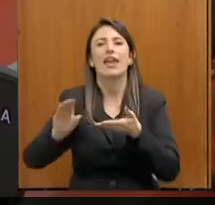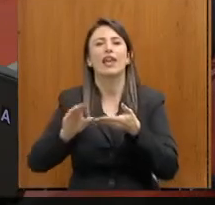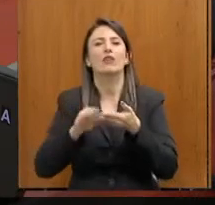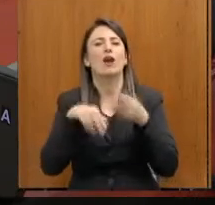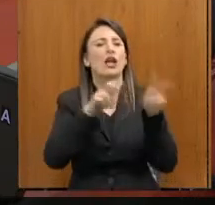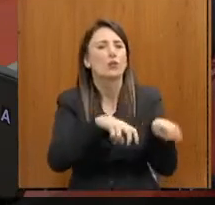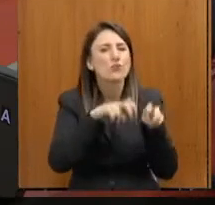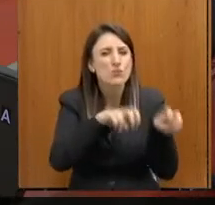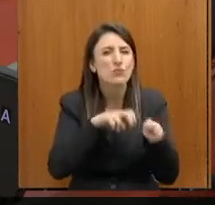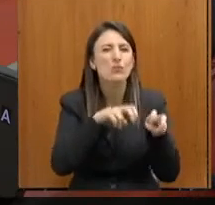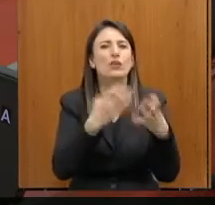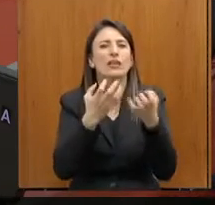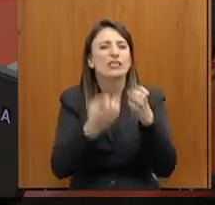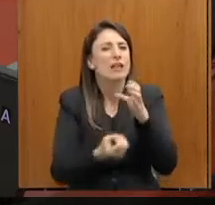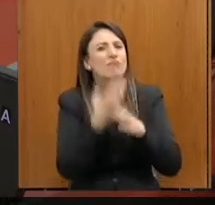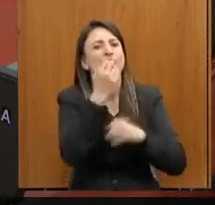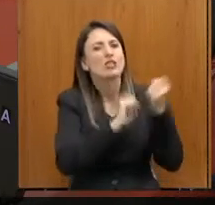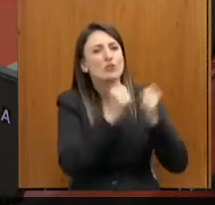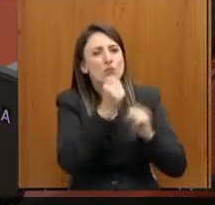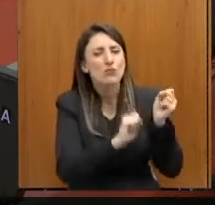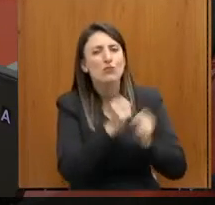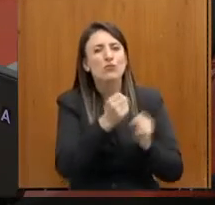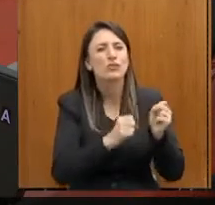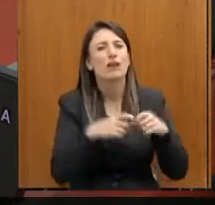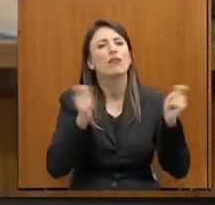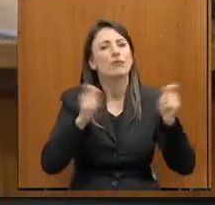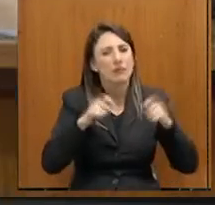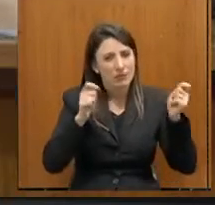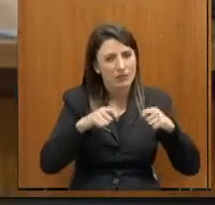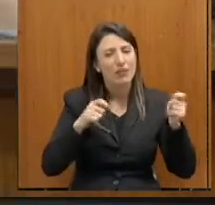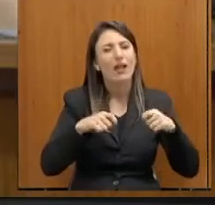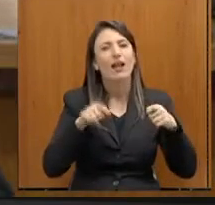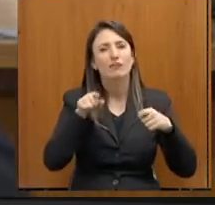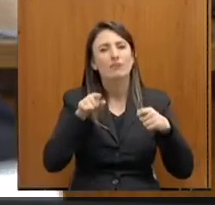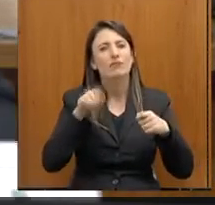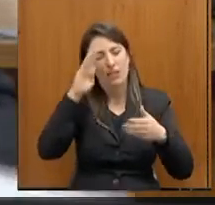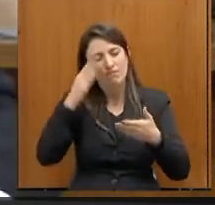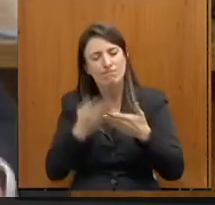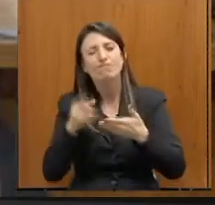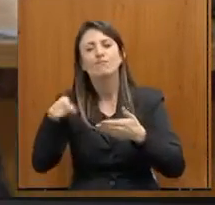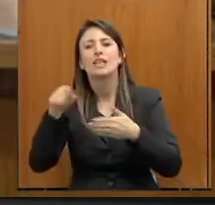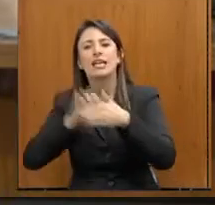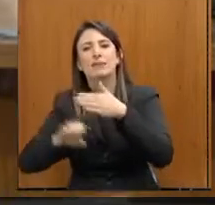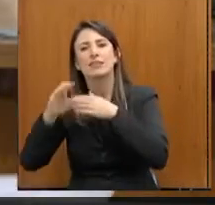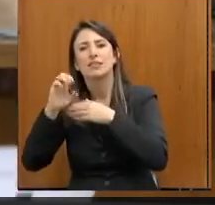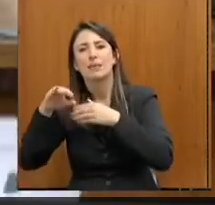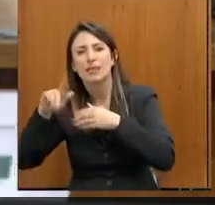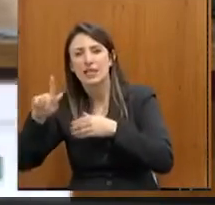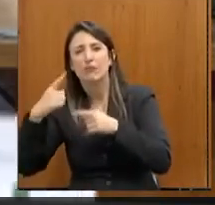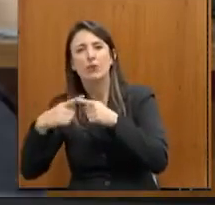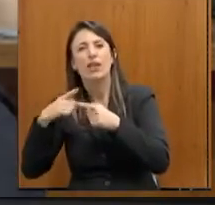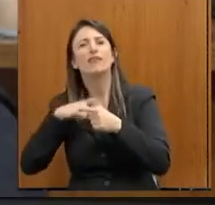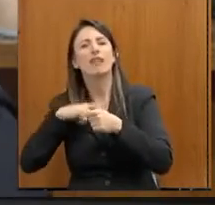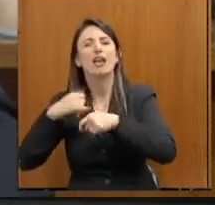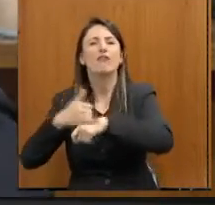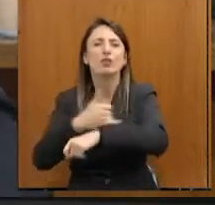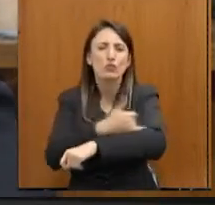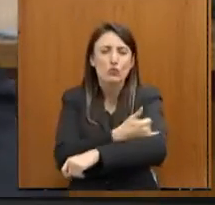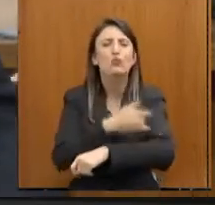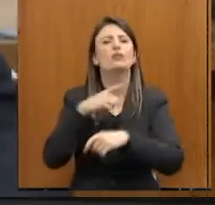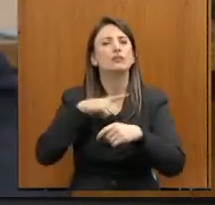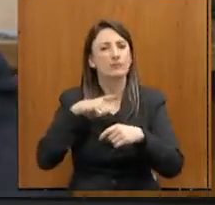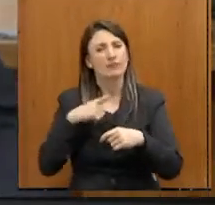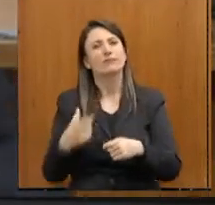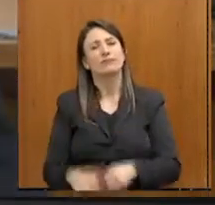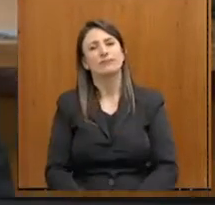a sua indústria a Cemig responda e o tempo estrutura à disposição tão nós